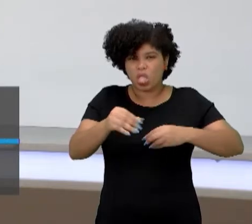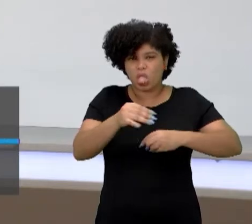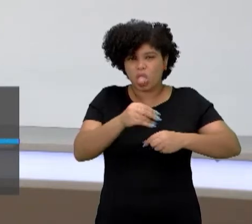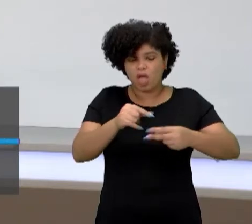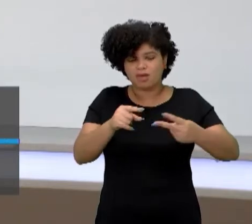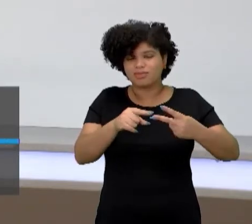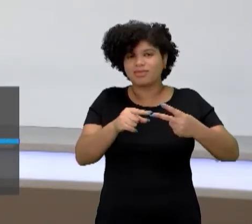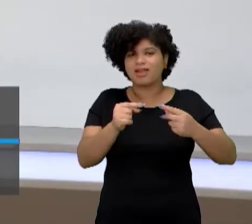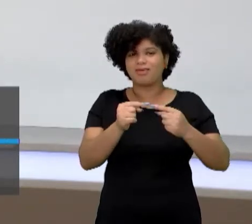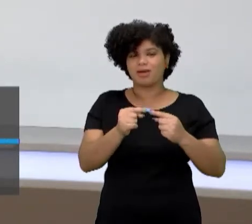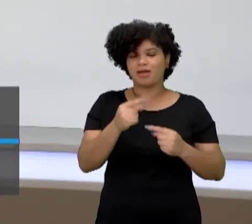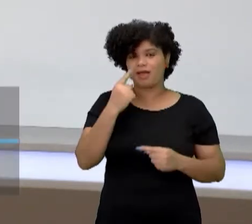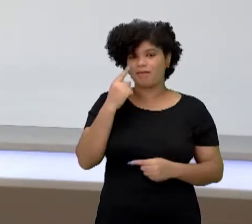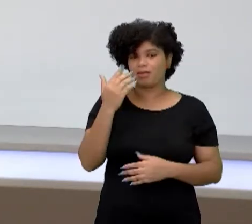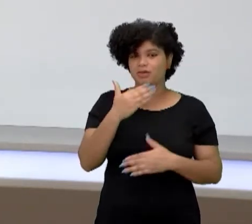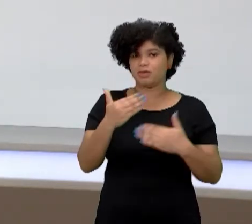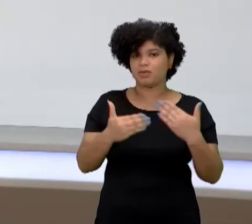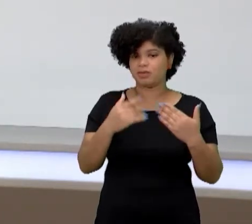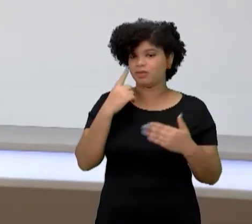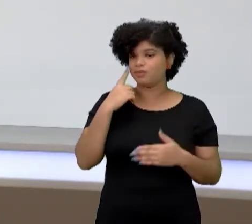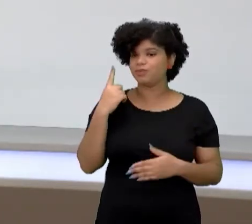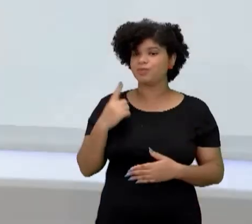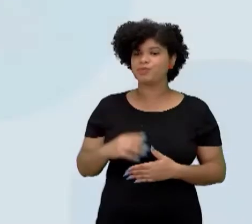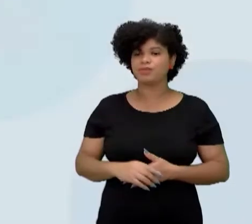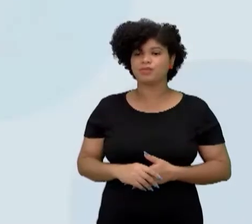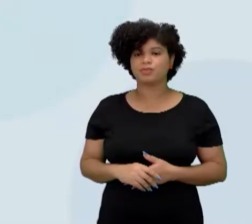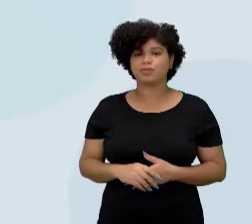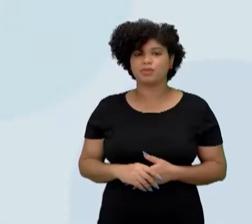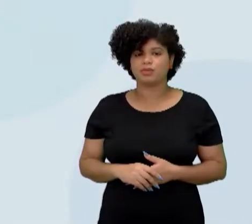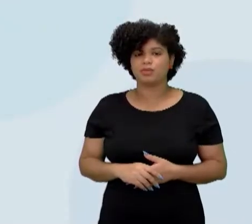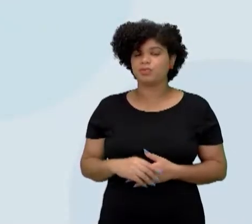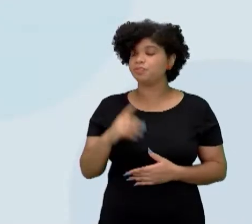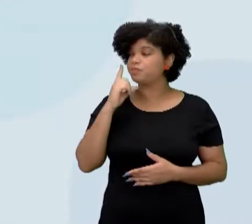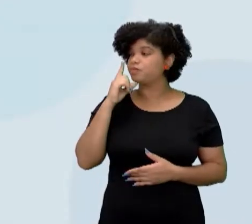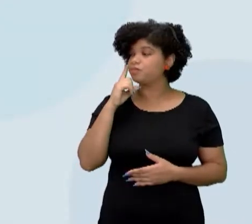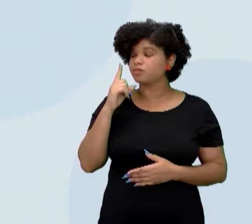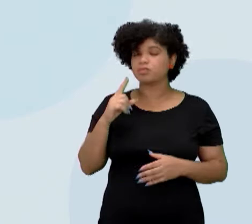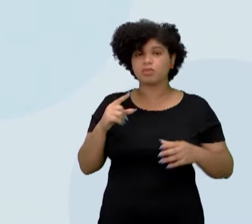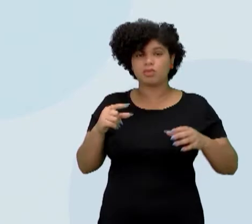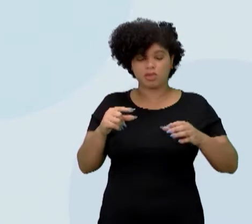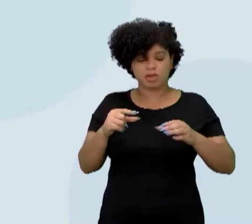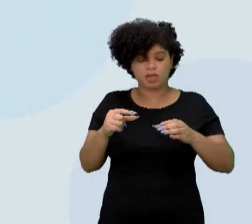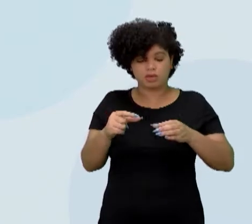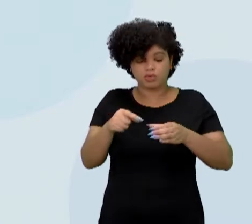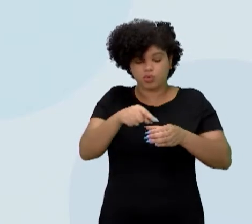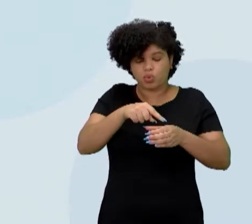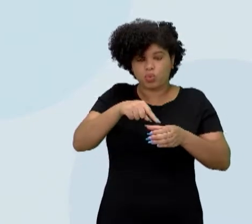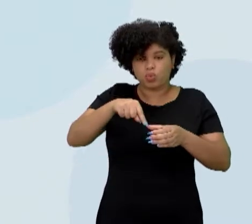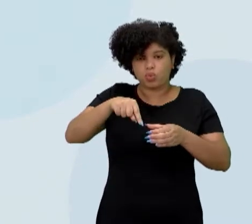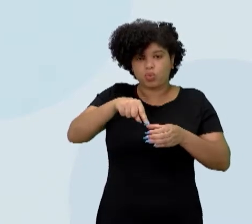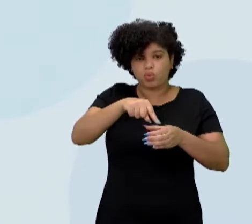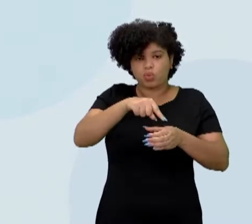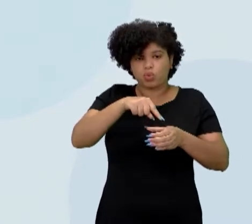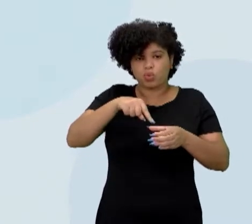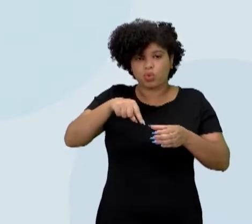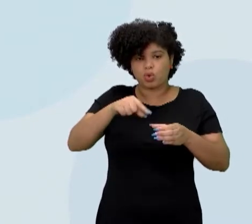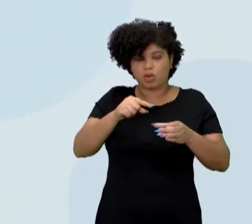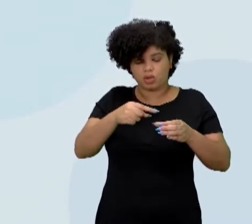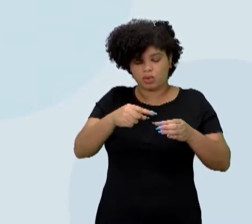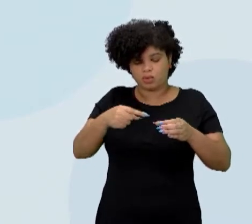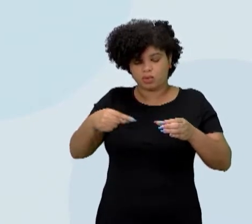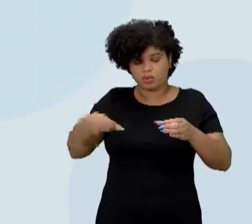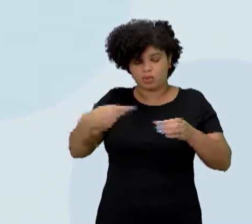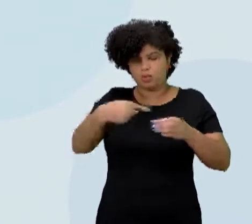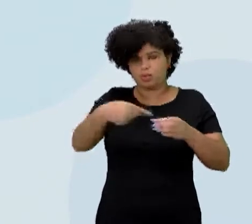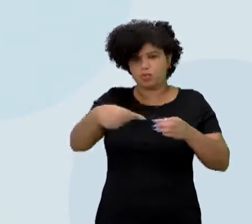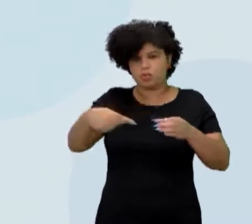gente ver, né, aí, que tem essa parte que a gente chama de micela, que é essa que parece um monte de espiral